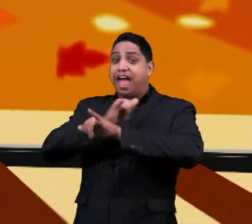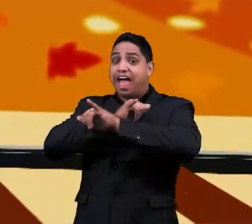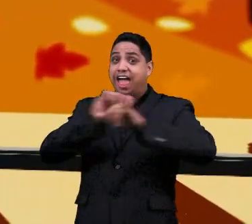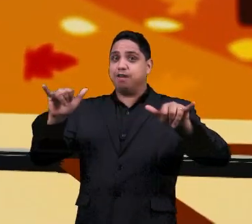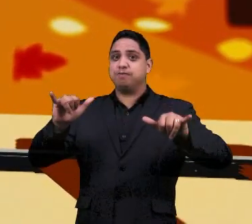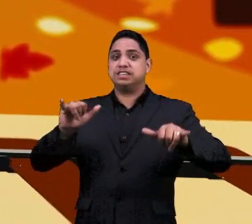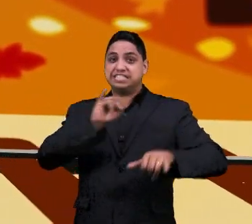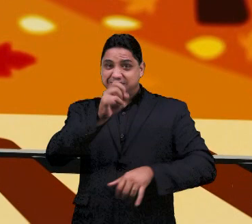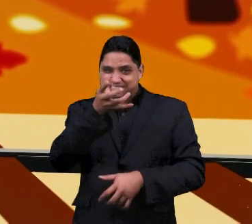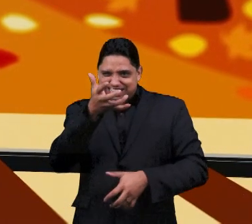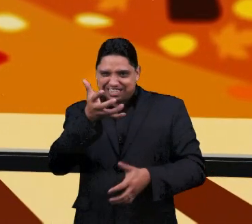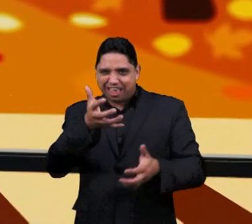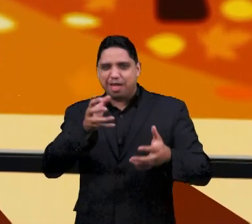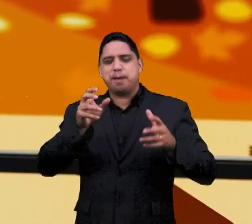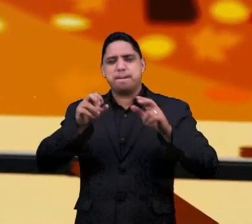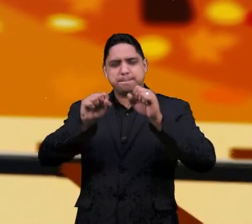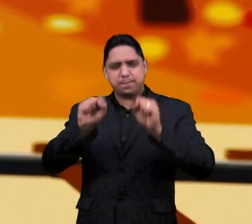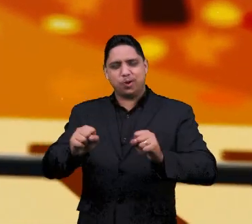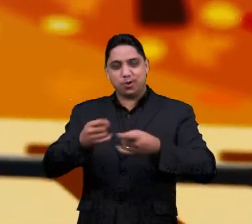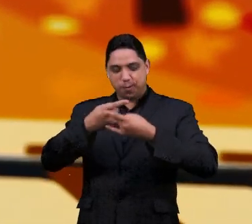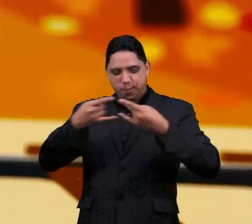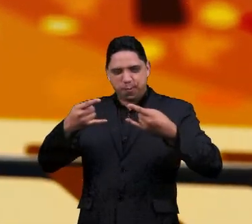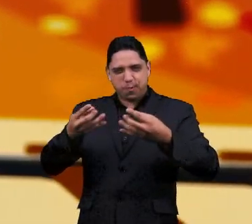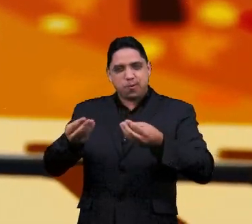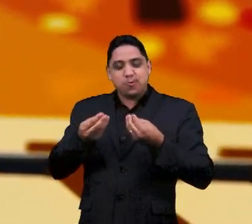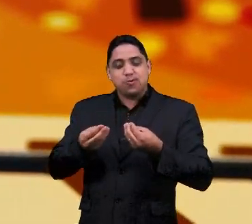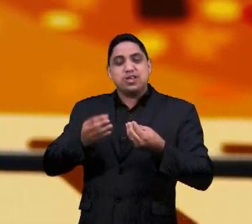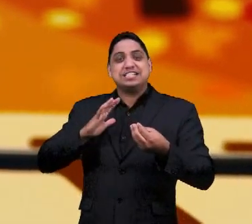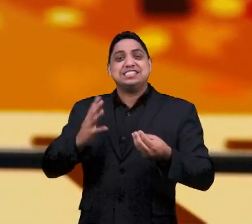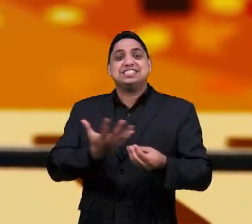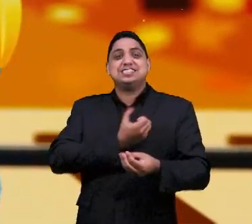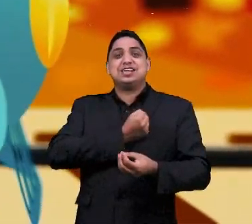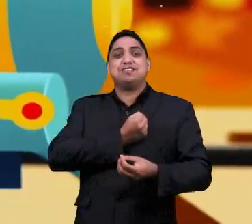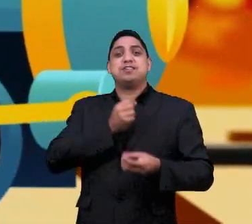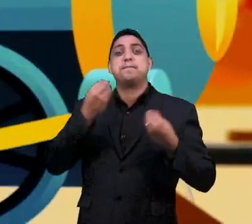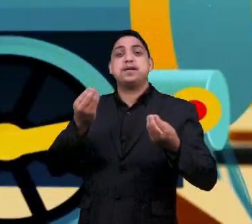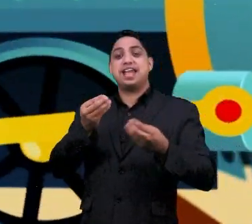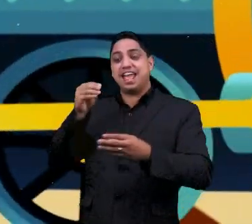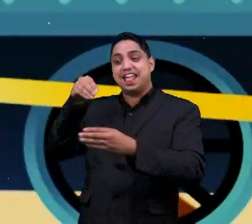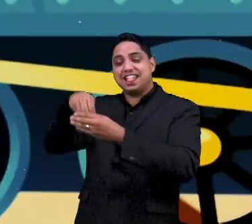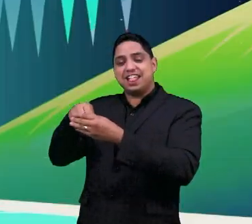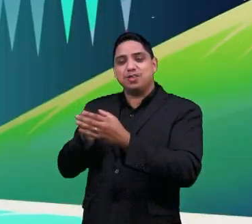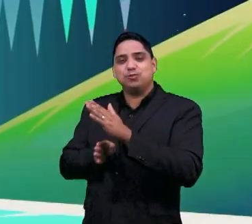também. Recebe o teu bilhete de passagem nesse trem.